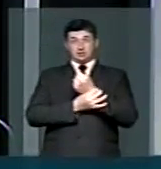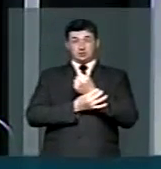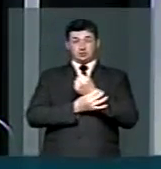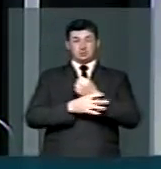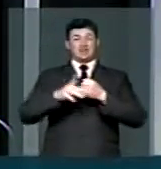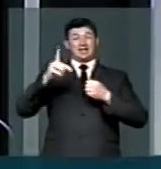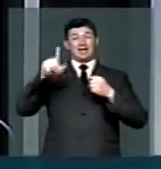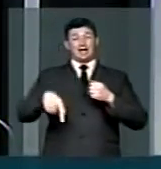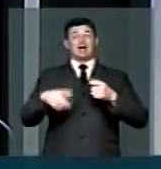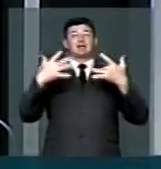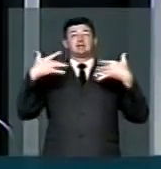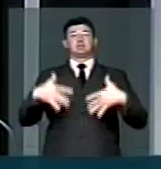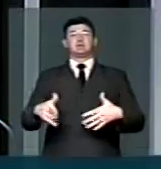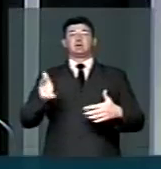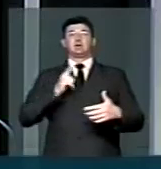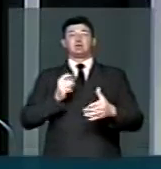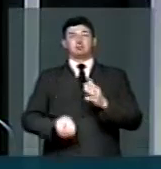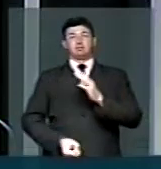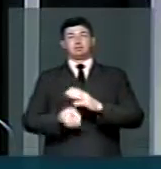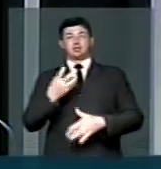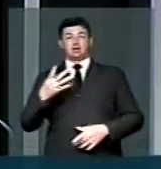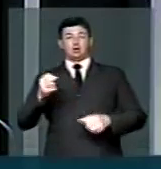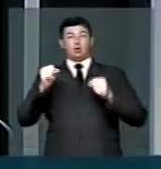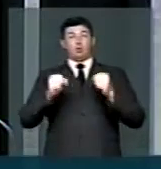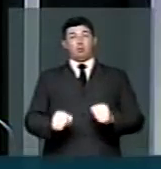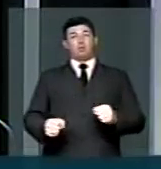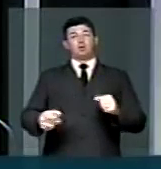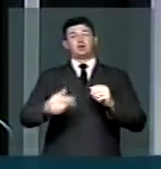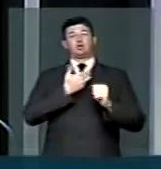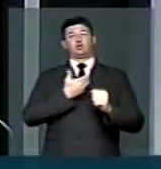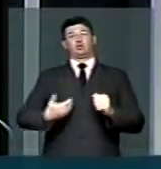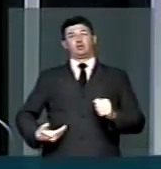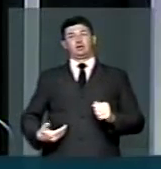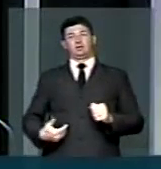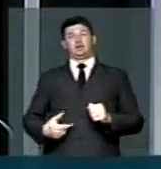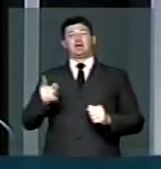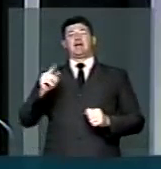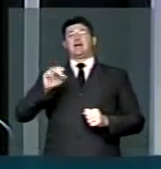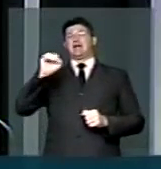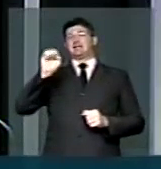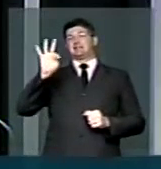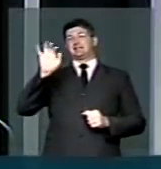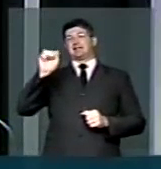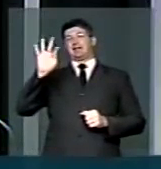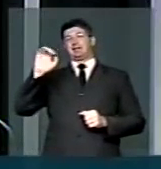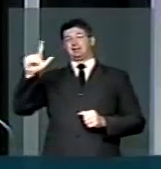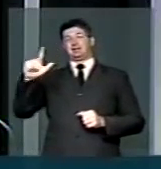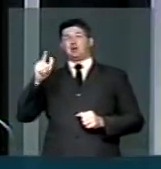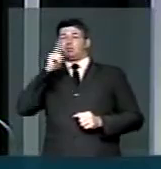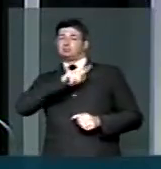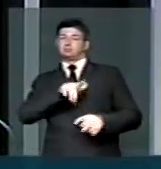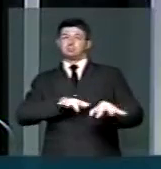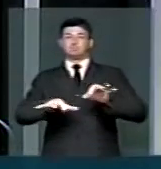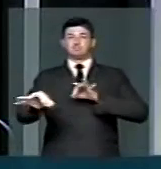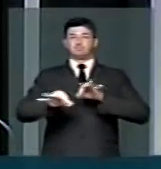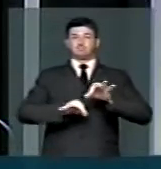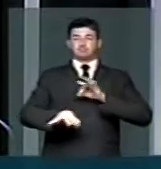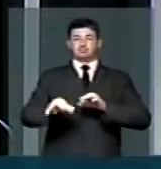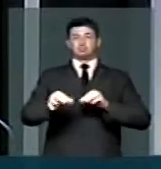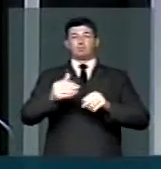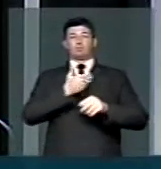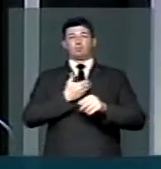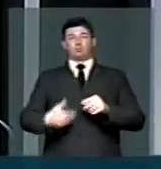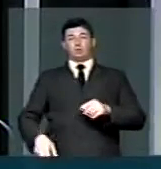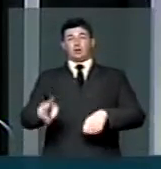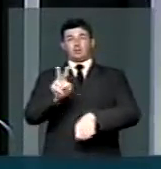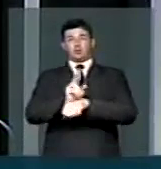foi a justificativa que levou à criação do poder estatal, proposto para garantir a ordem pública e a proteção